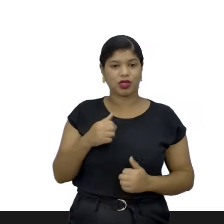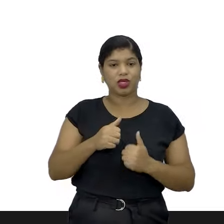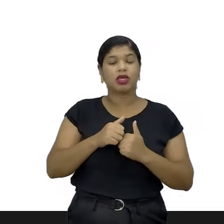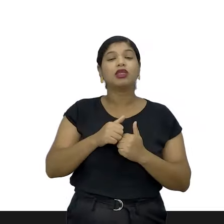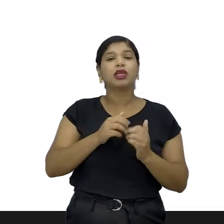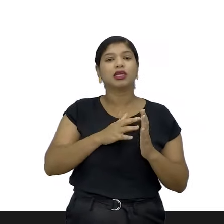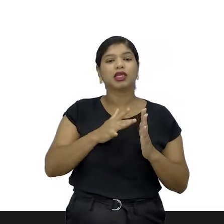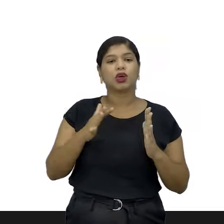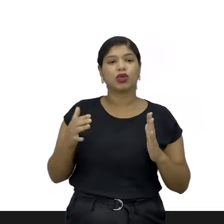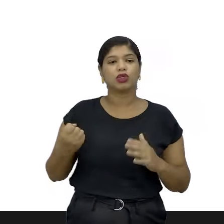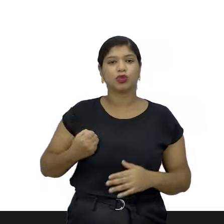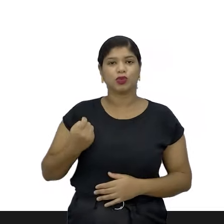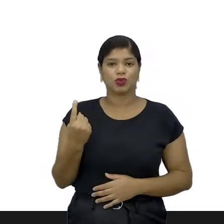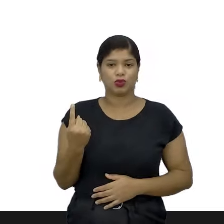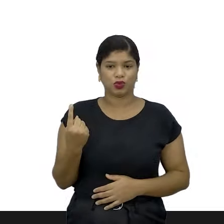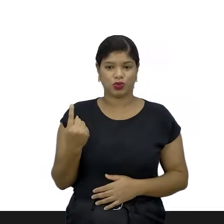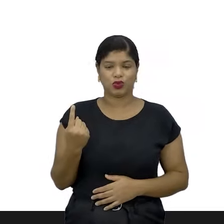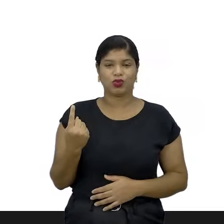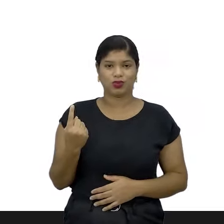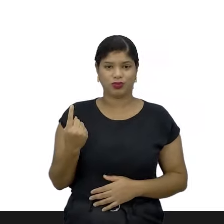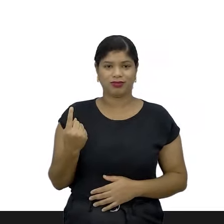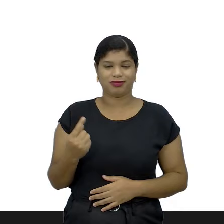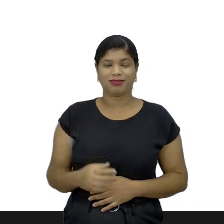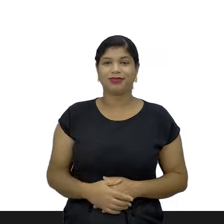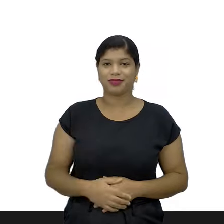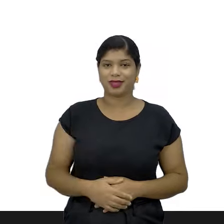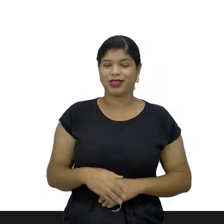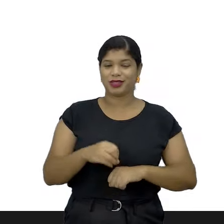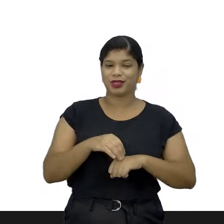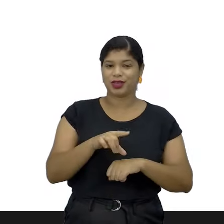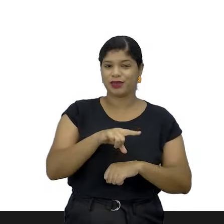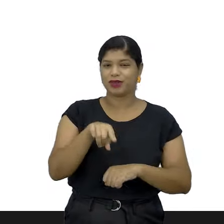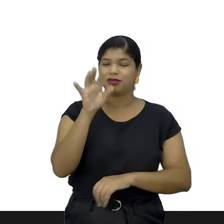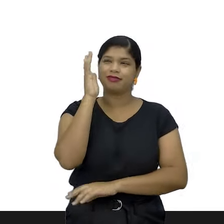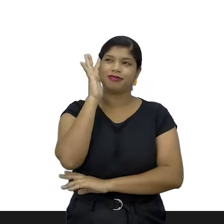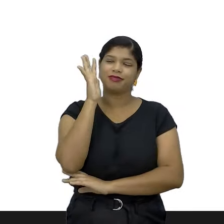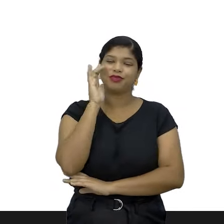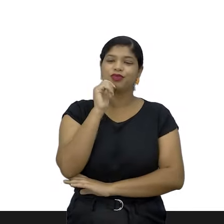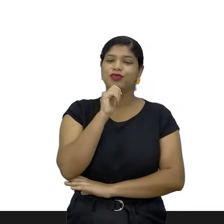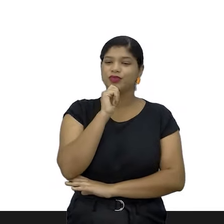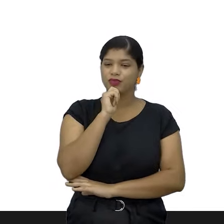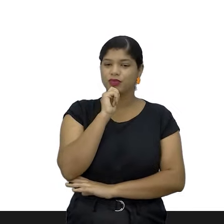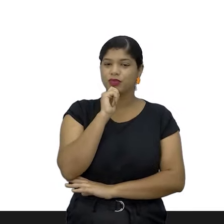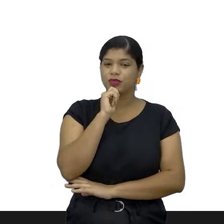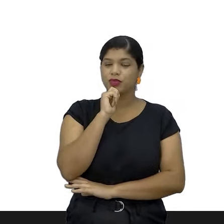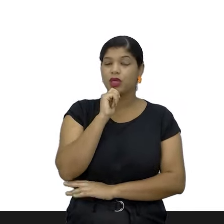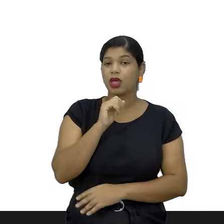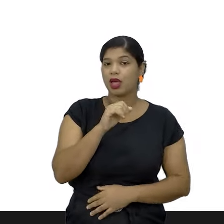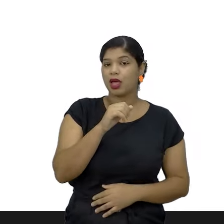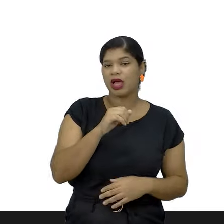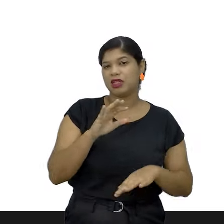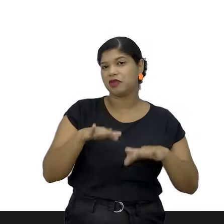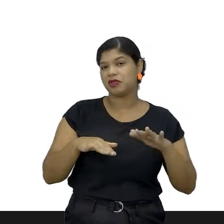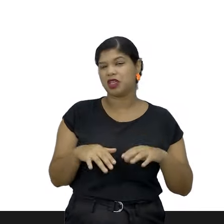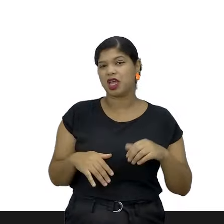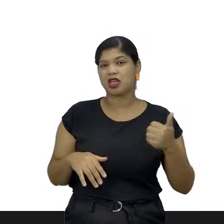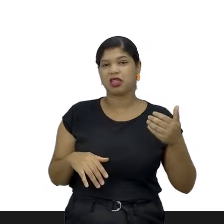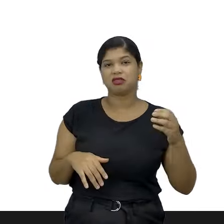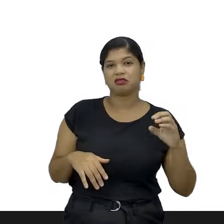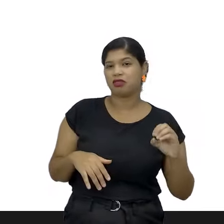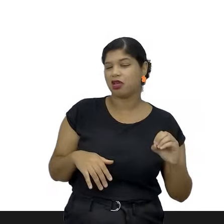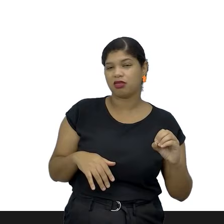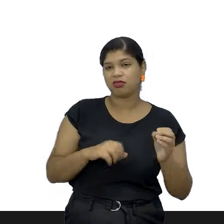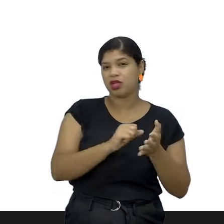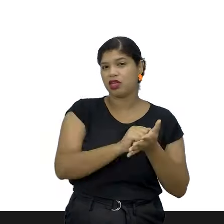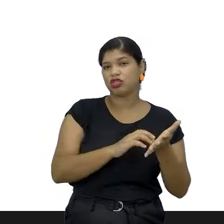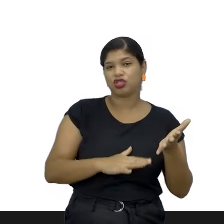1, eu convido vocês a pensarem, né, por que entre 10 atividades que compõem a